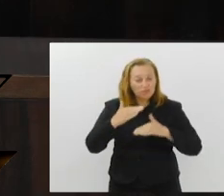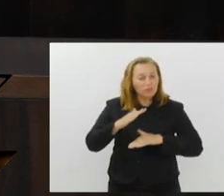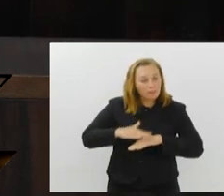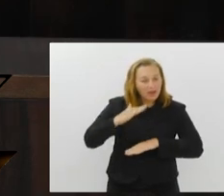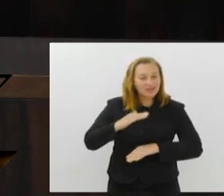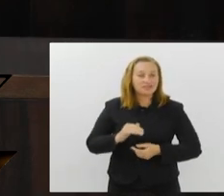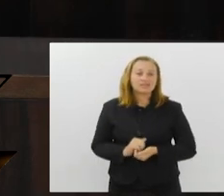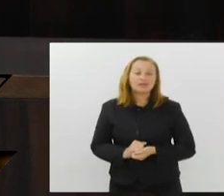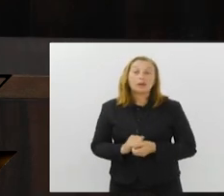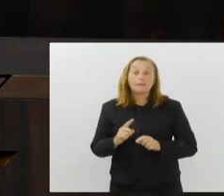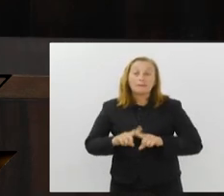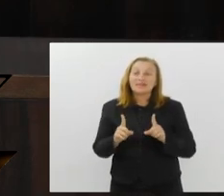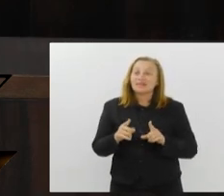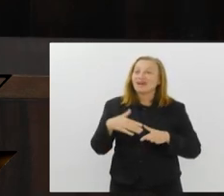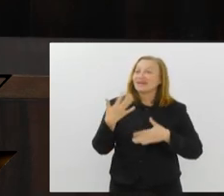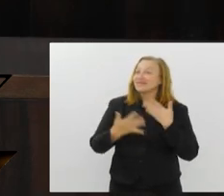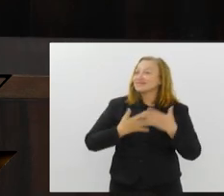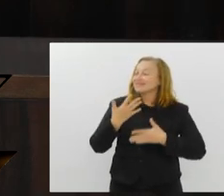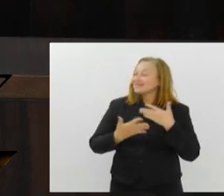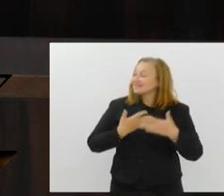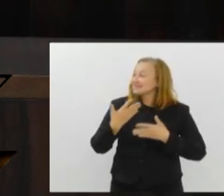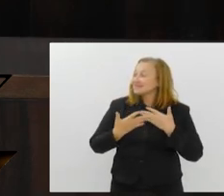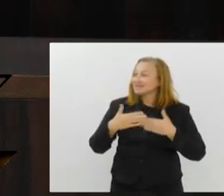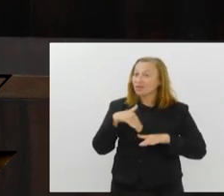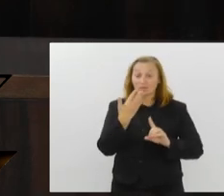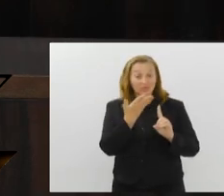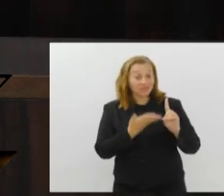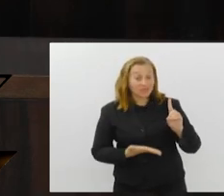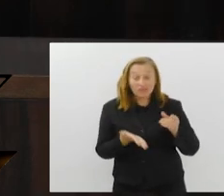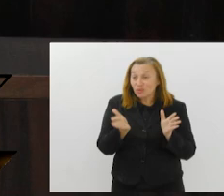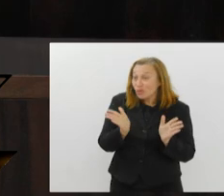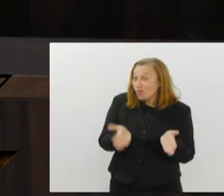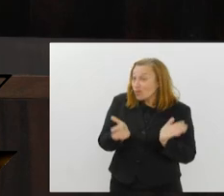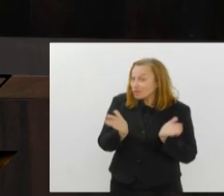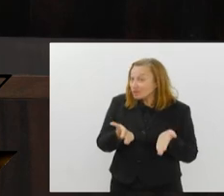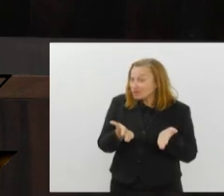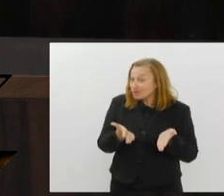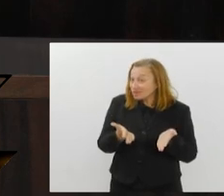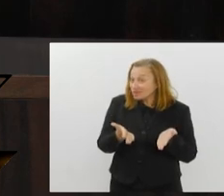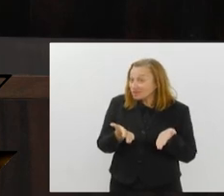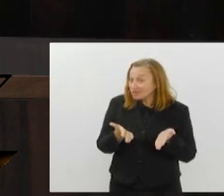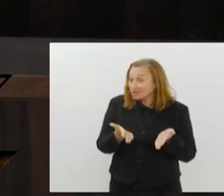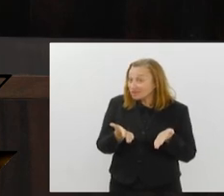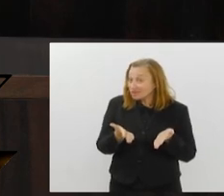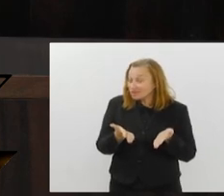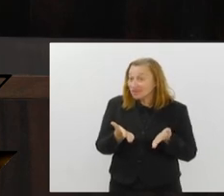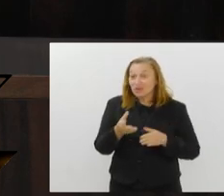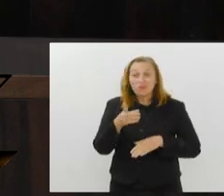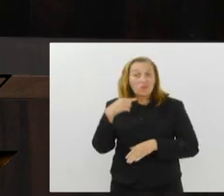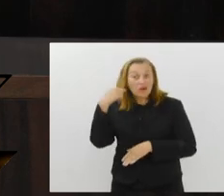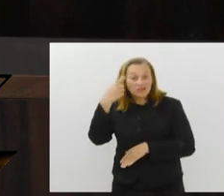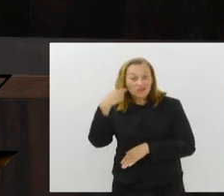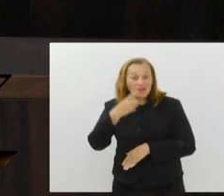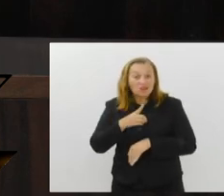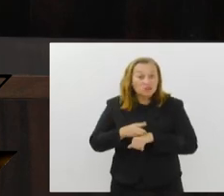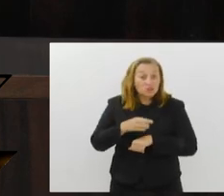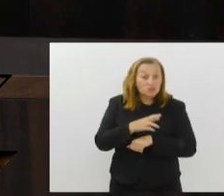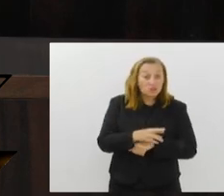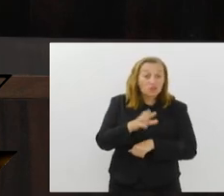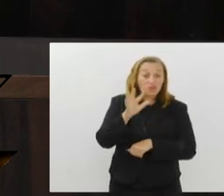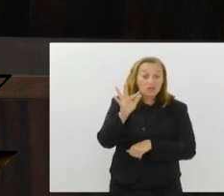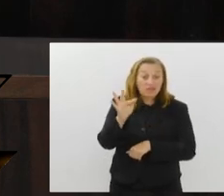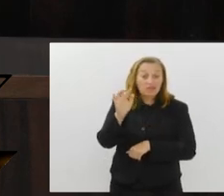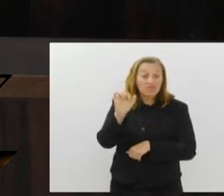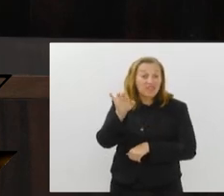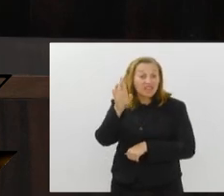mais mas da minha alegria de est homenageando hoje o o advogado Dr Fernando Fernandes